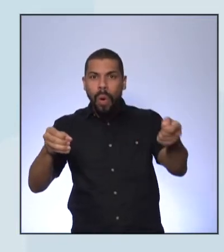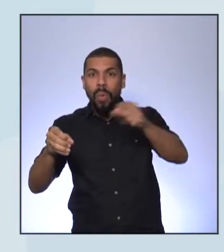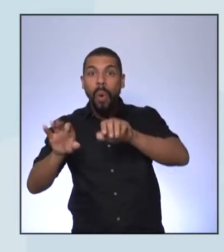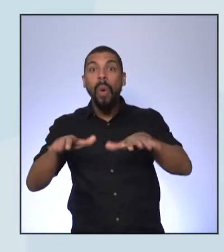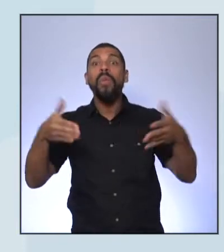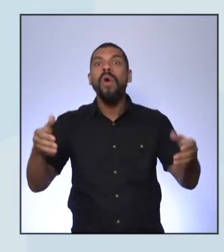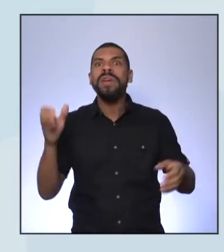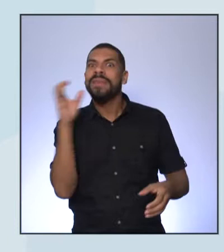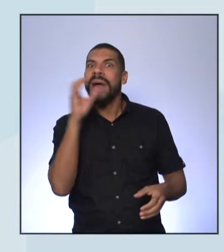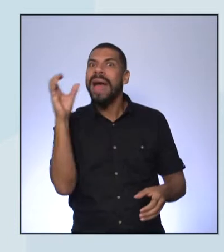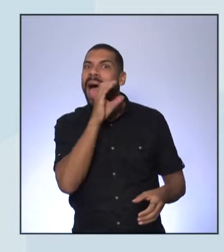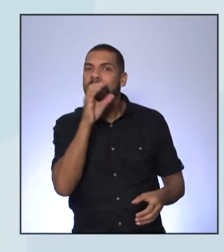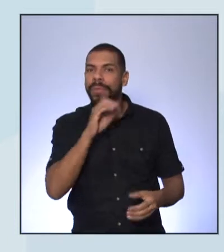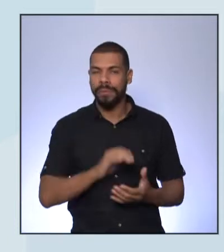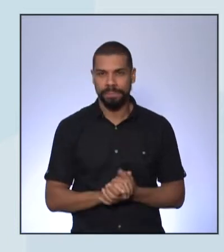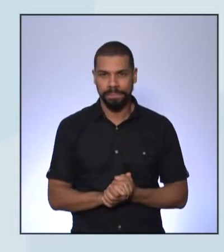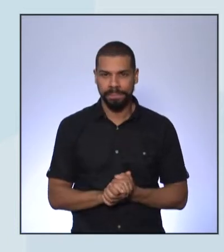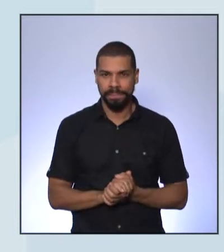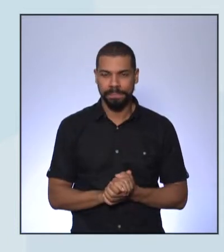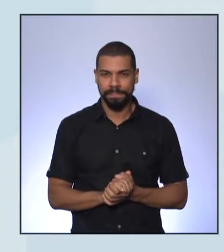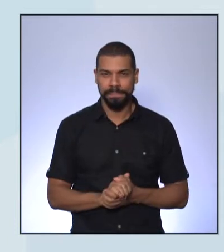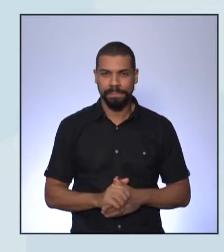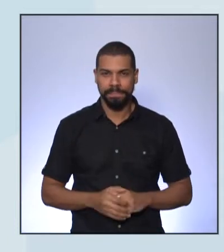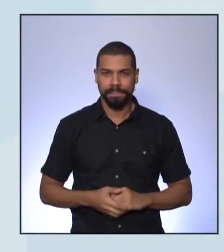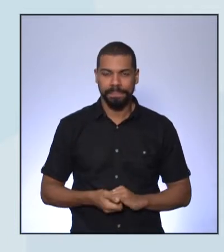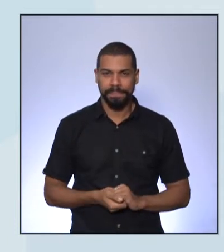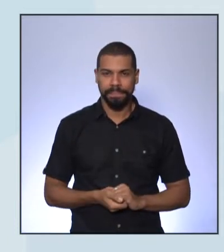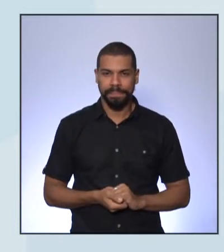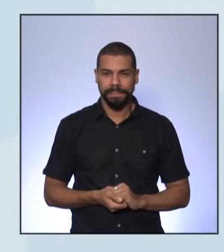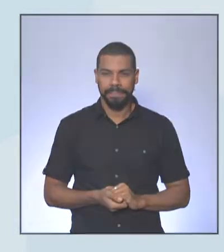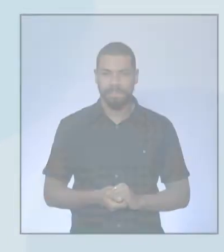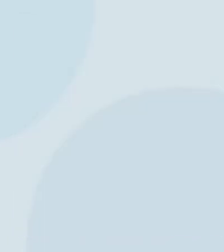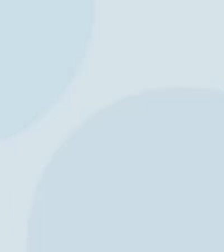1 ou 2, a que vai levar mais tempo.